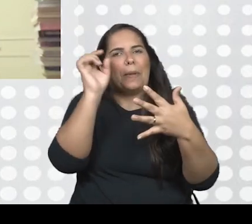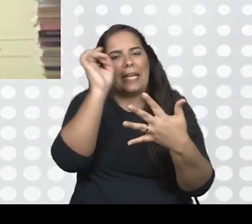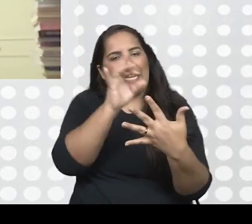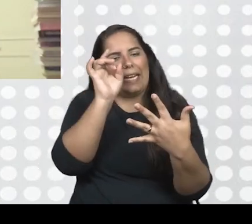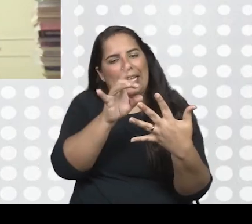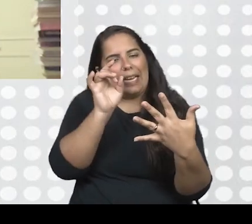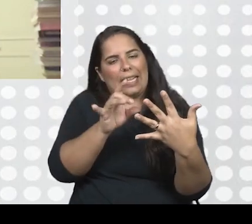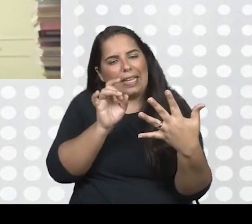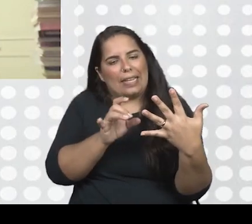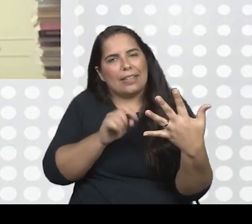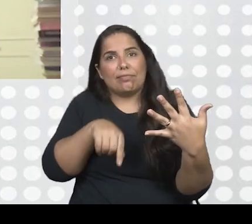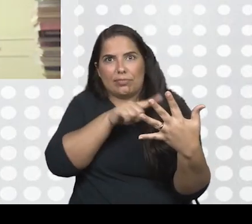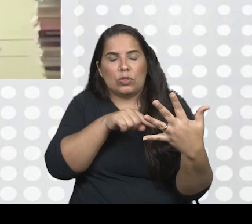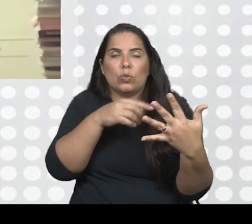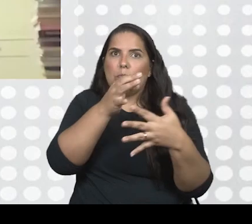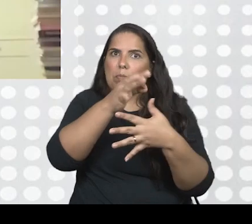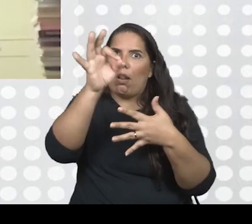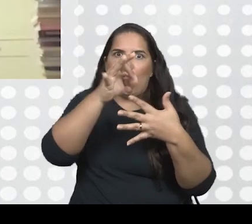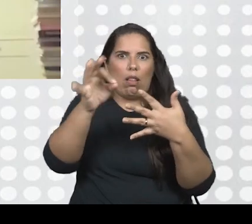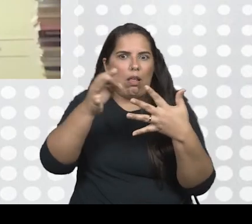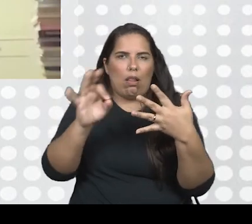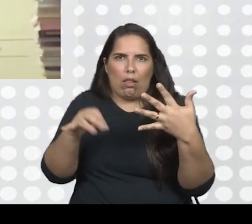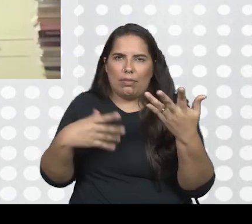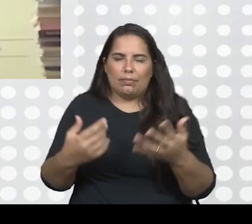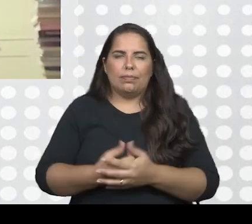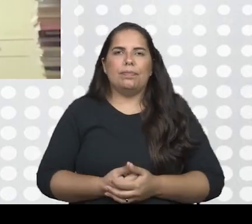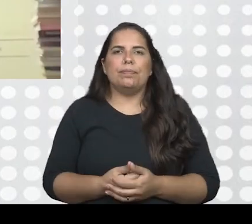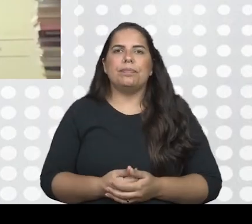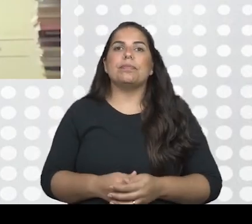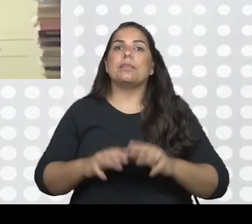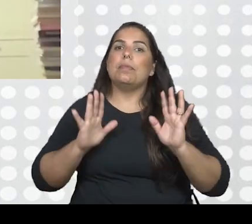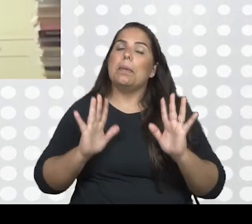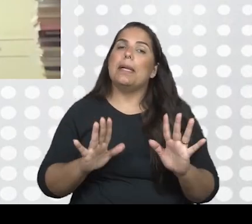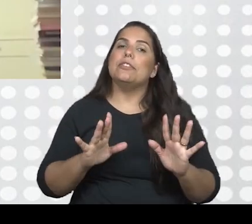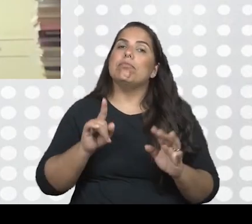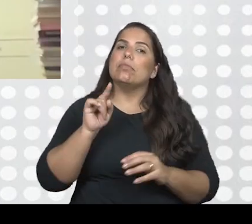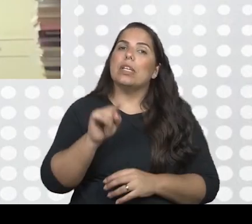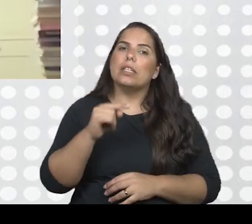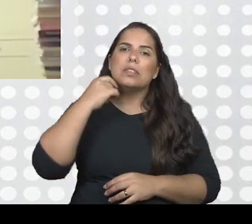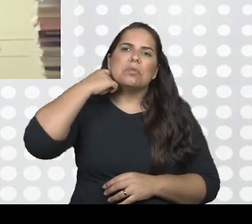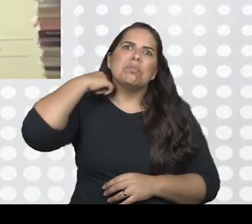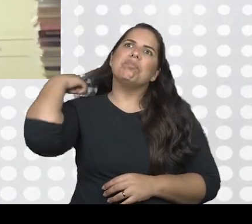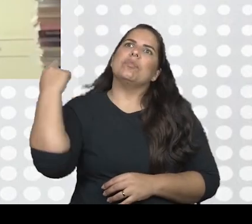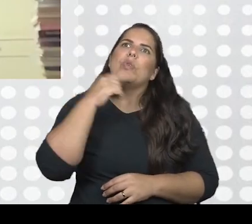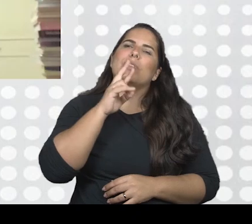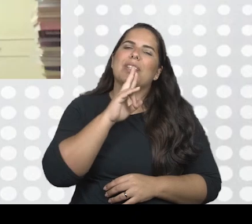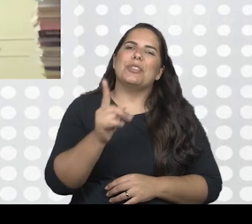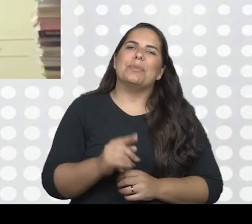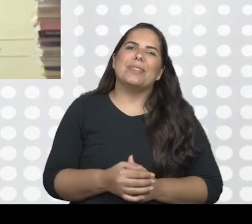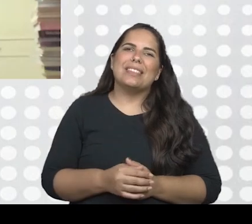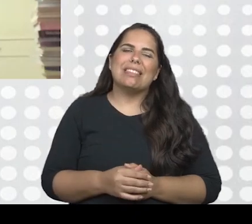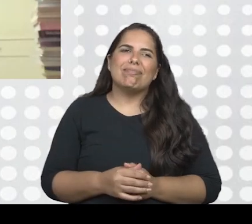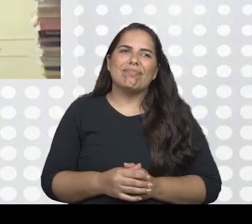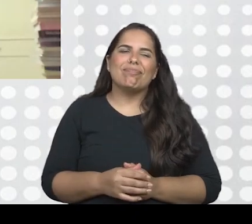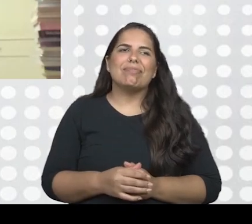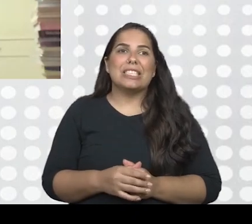dessas questões imensas que ela me fez. Mas essa questão eu não consegui responder. E